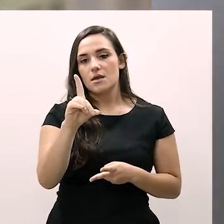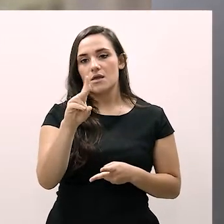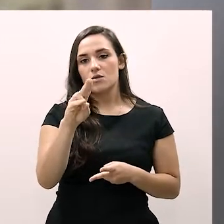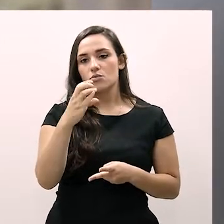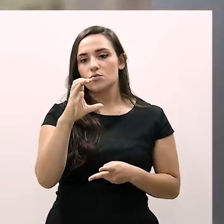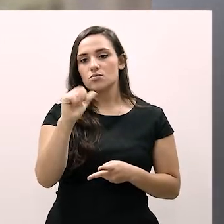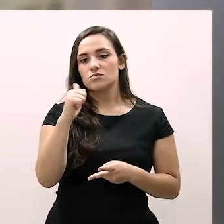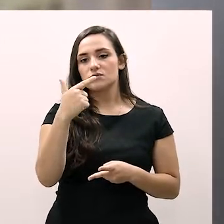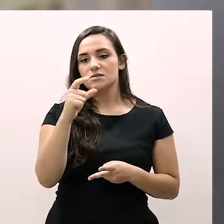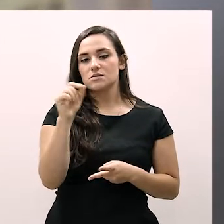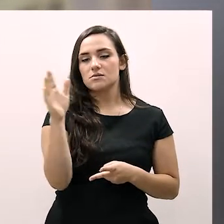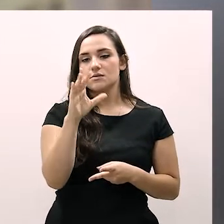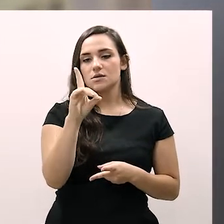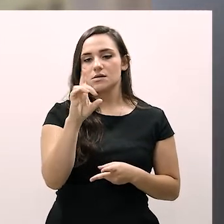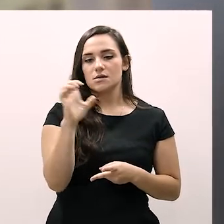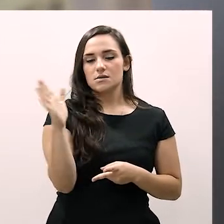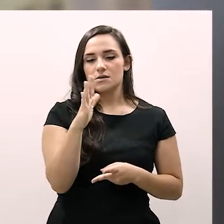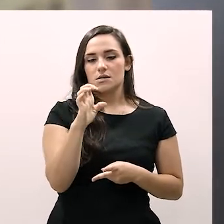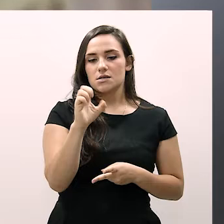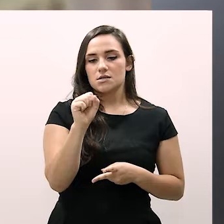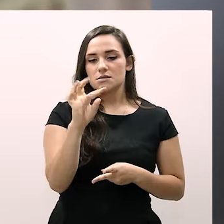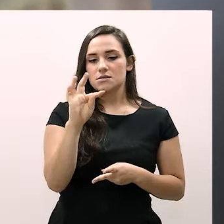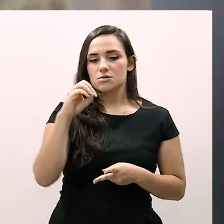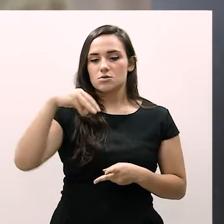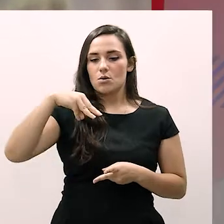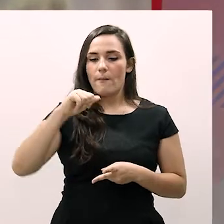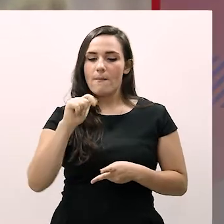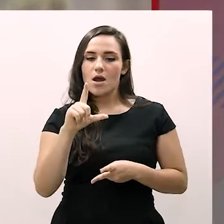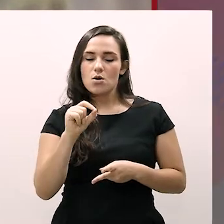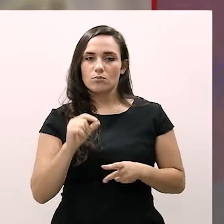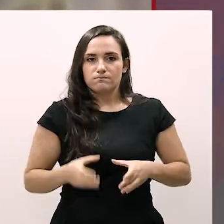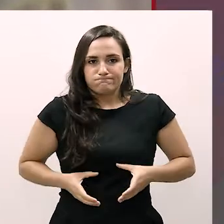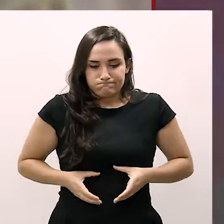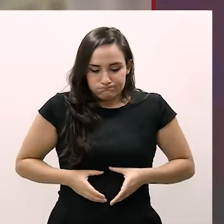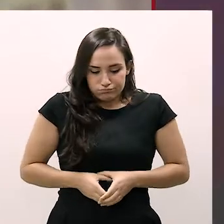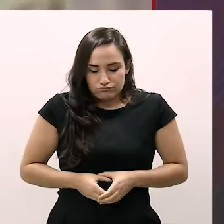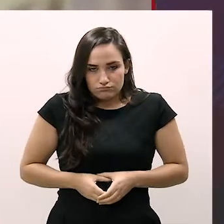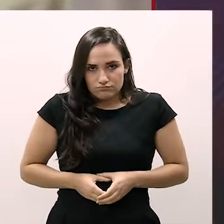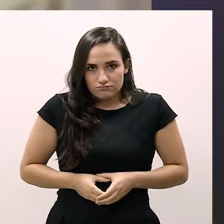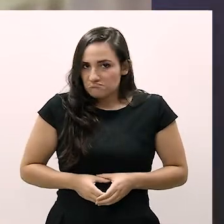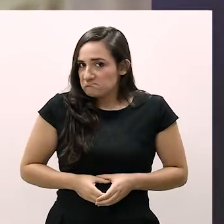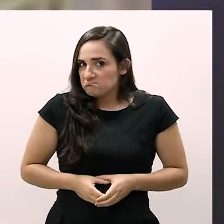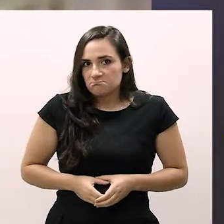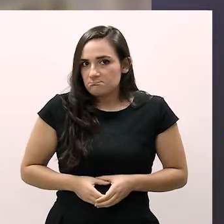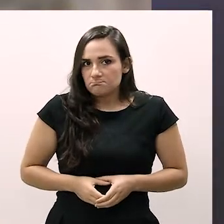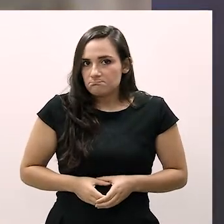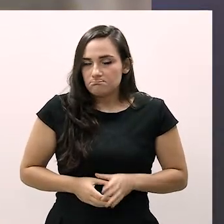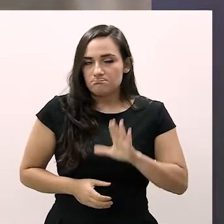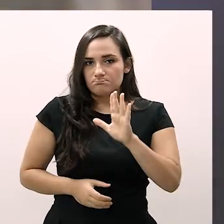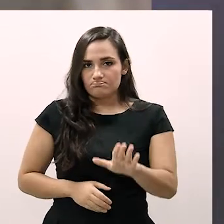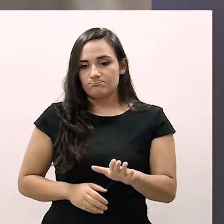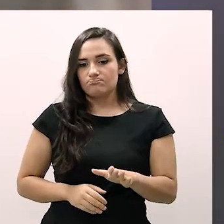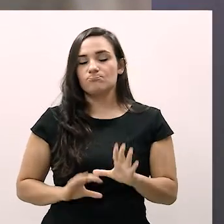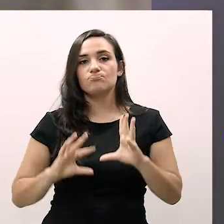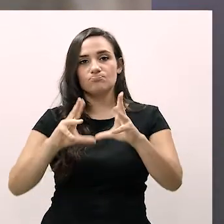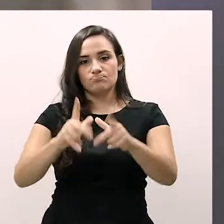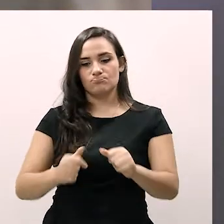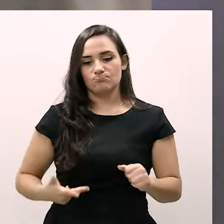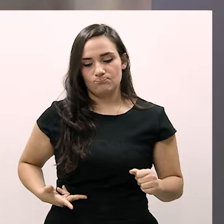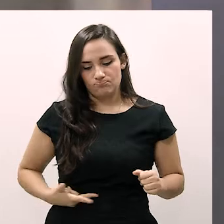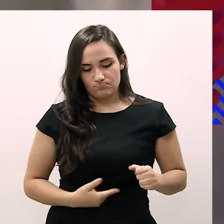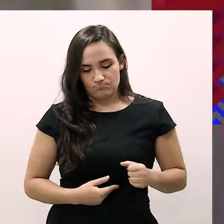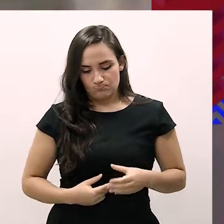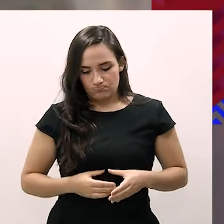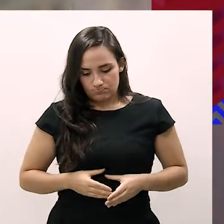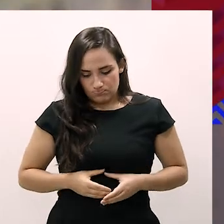Todos os procedimentos realizados sobre o tubo digestivo tendem ou a minimizar